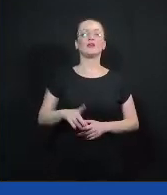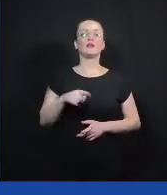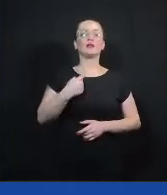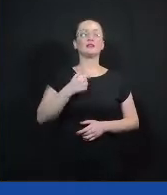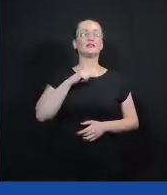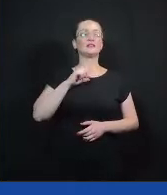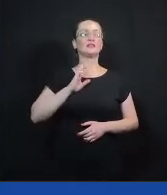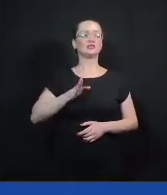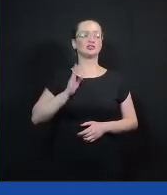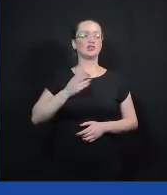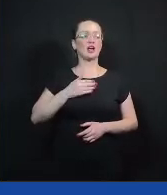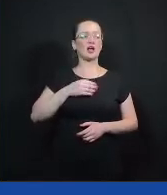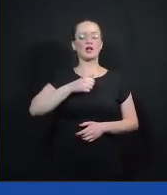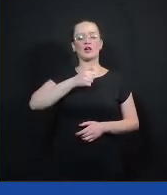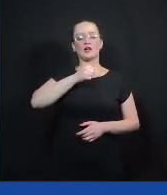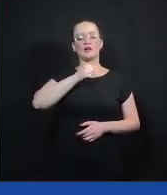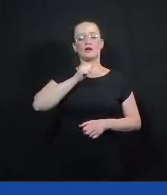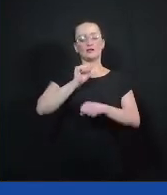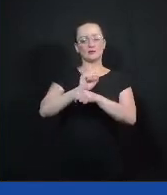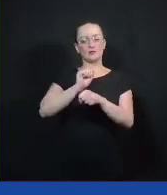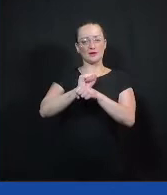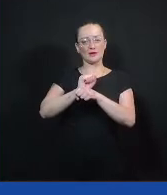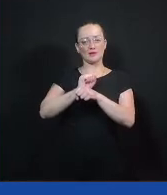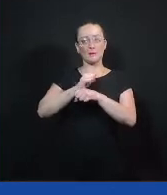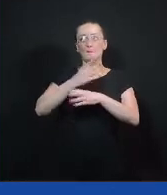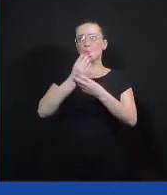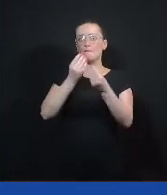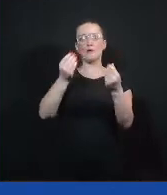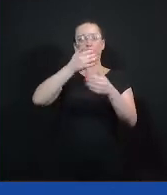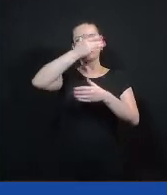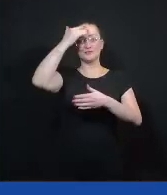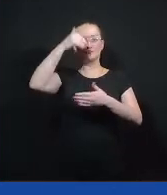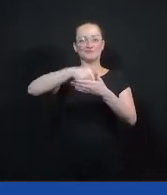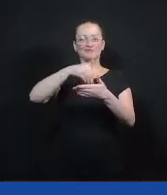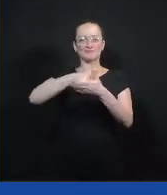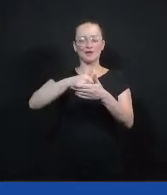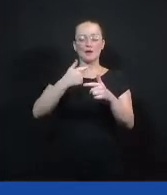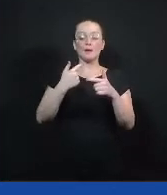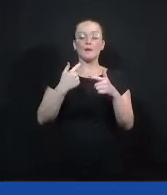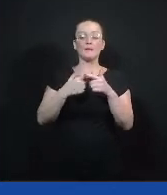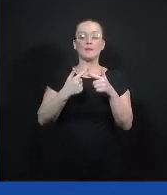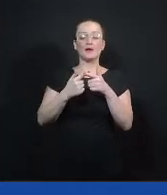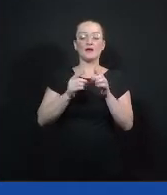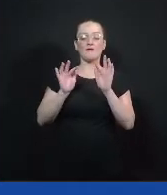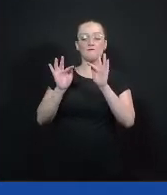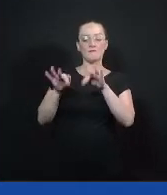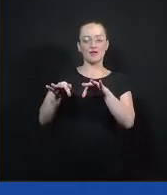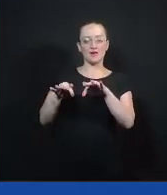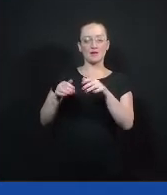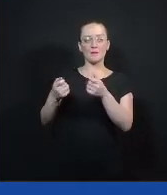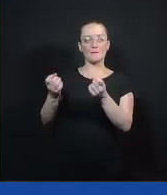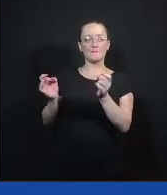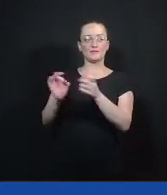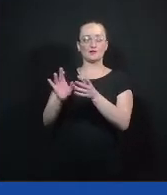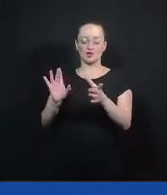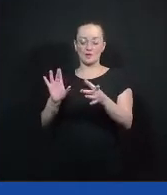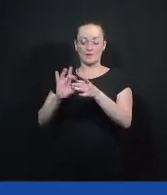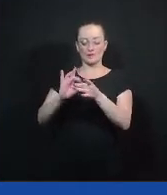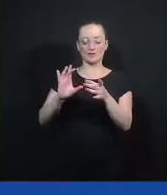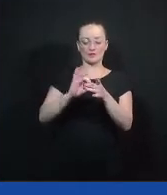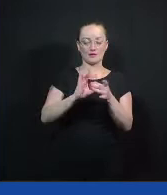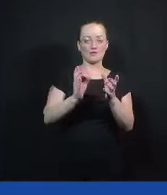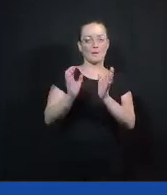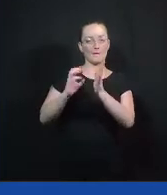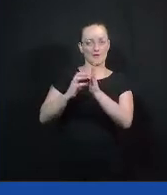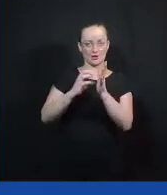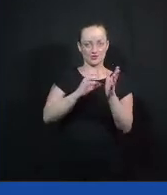já era esperado, um recorde do número de candidaturas, porque com o fim da permissão para a realização de coligações nas eleições